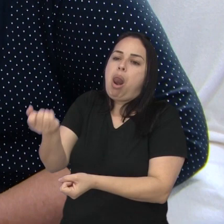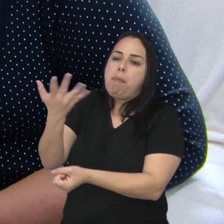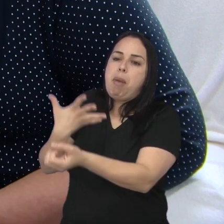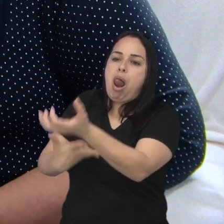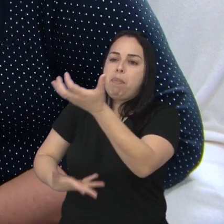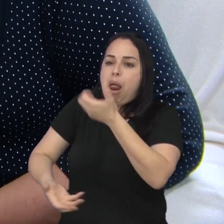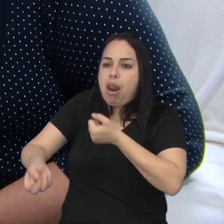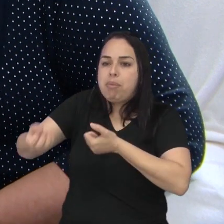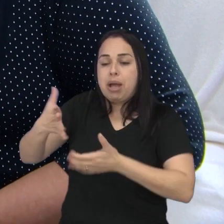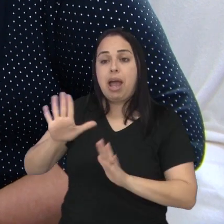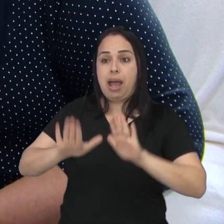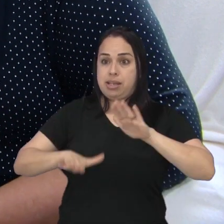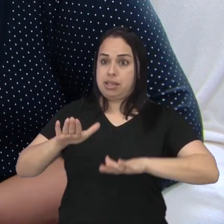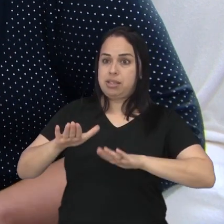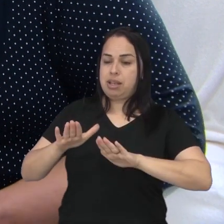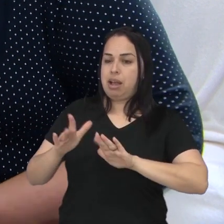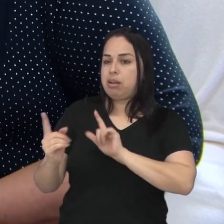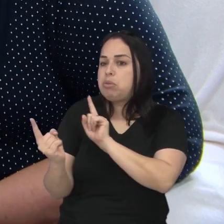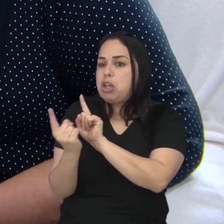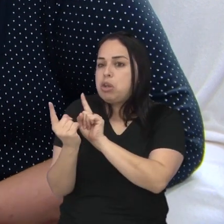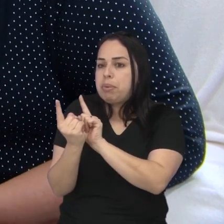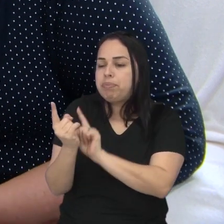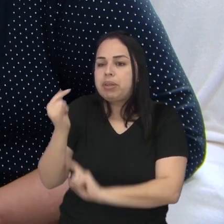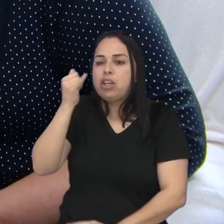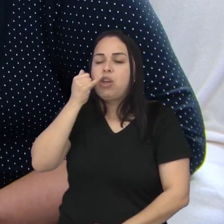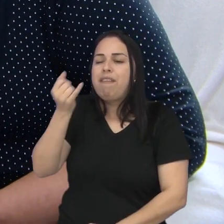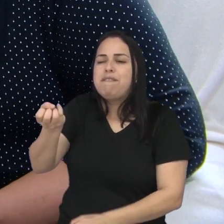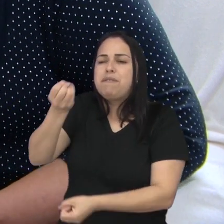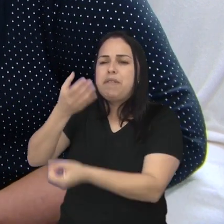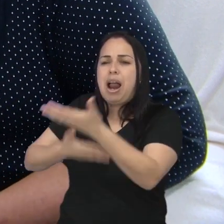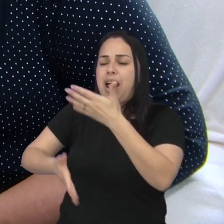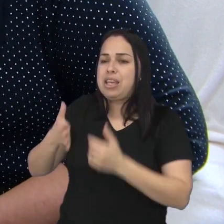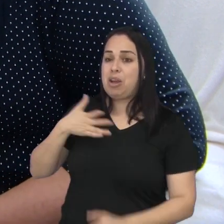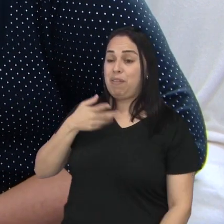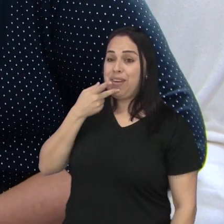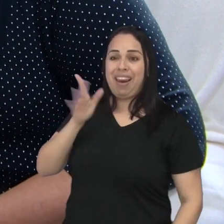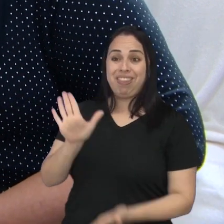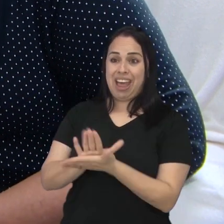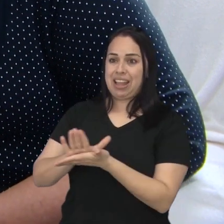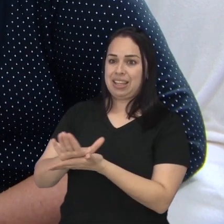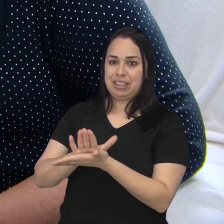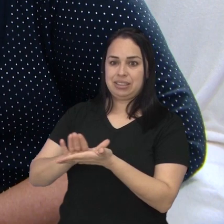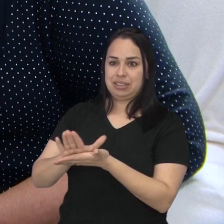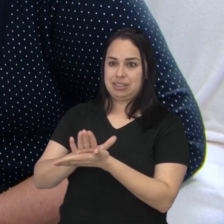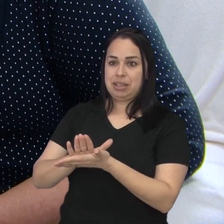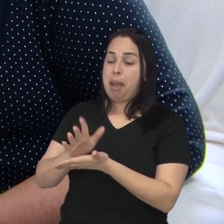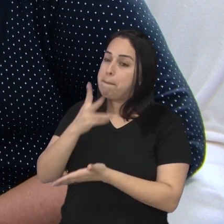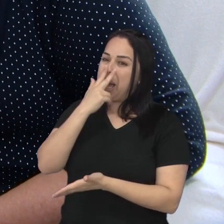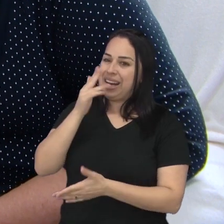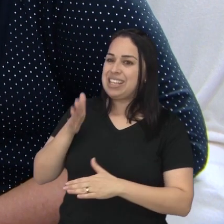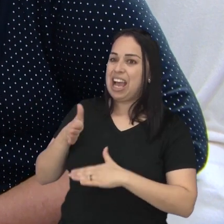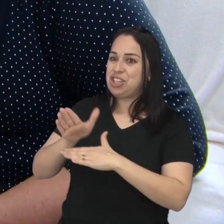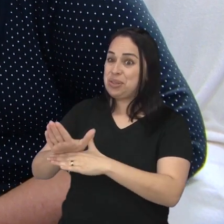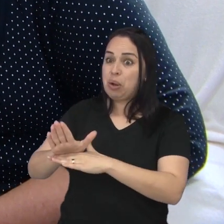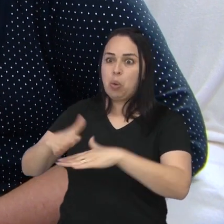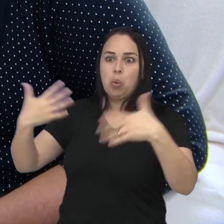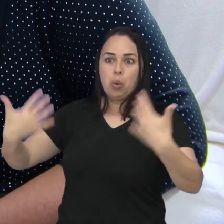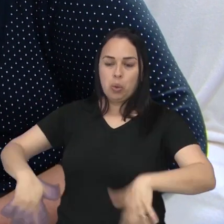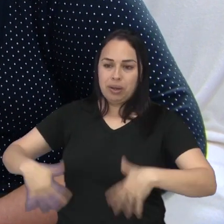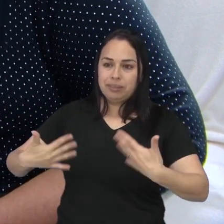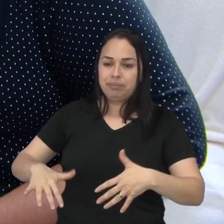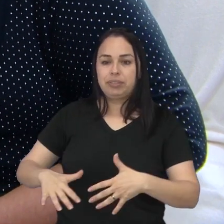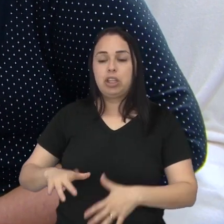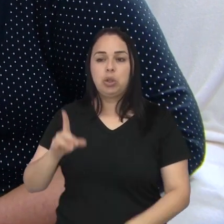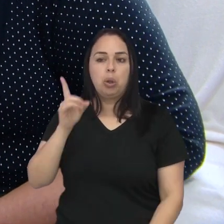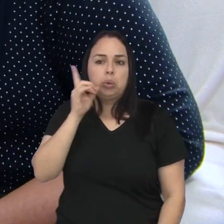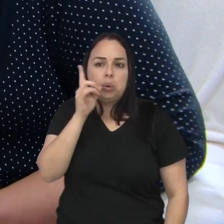pessoa. Às vezes a gente faz um atendimento que a pessoa, só ela fala, a gente não fala nada. E ela fala que nós ajudamos